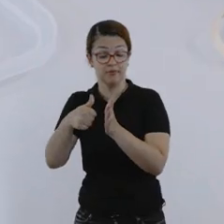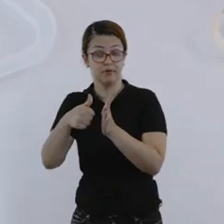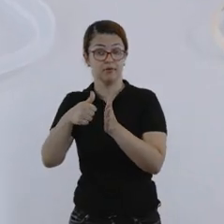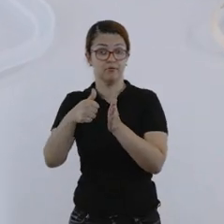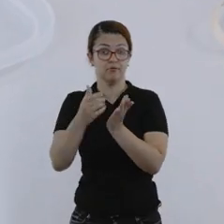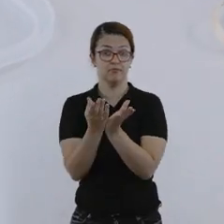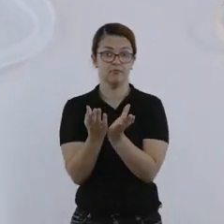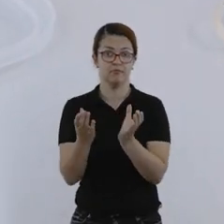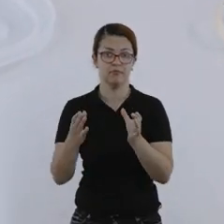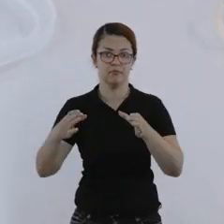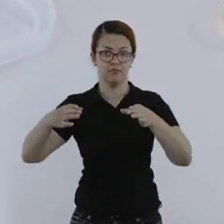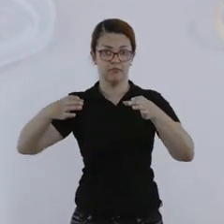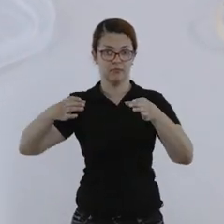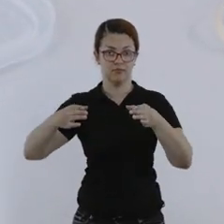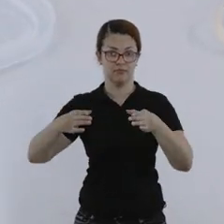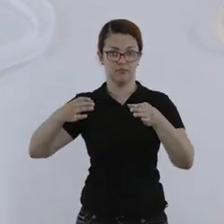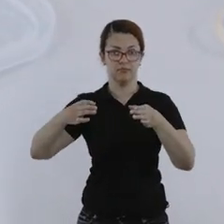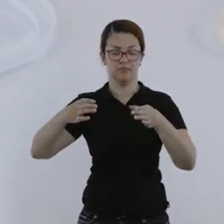água,